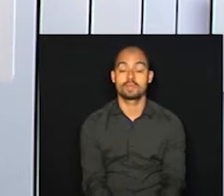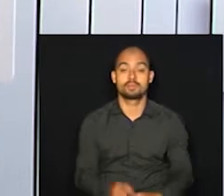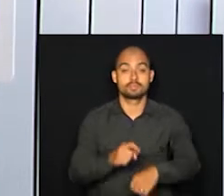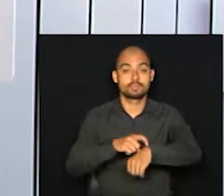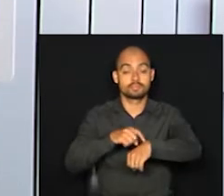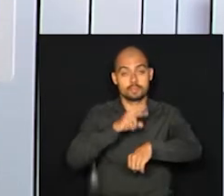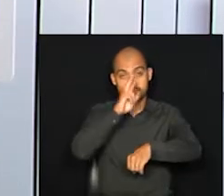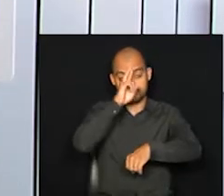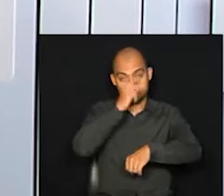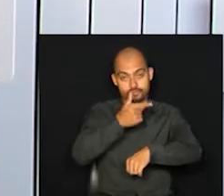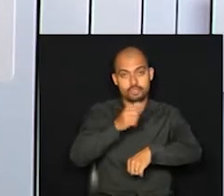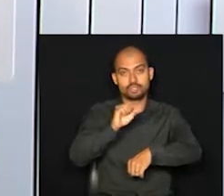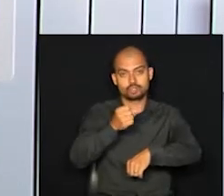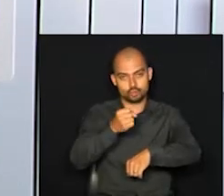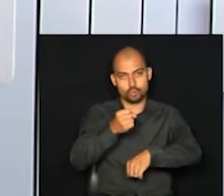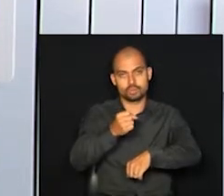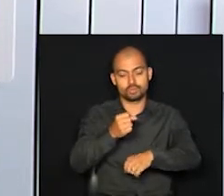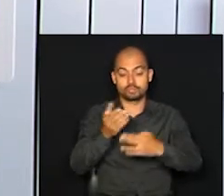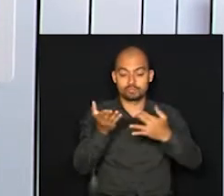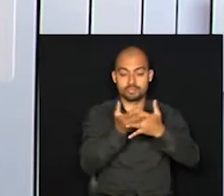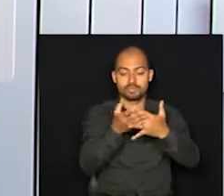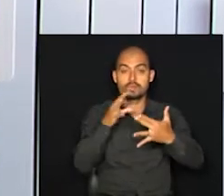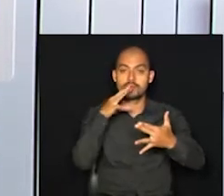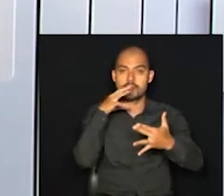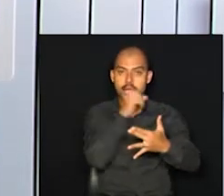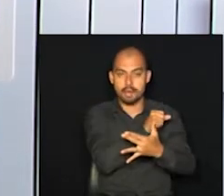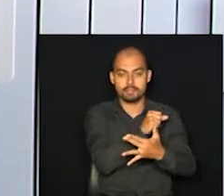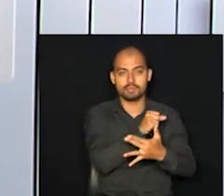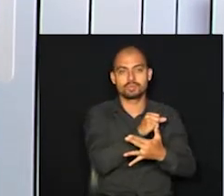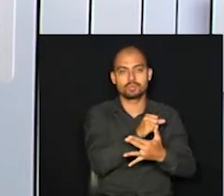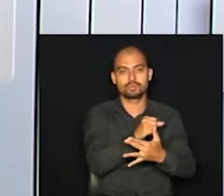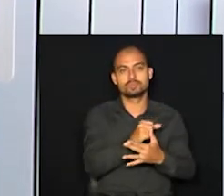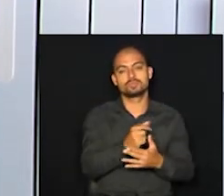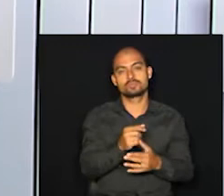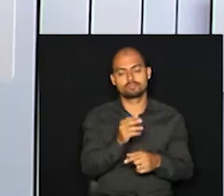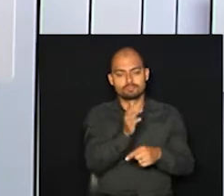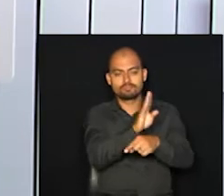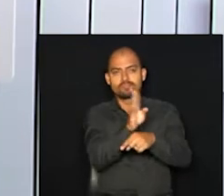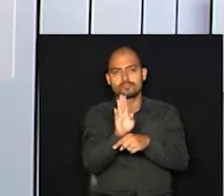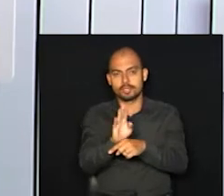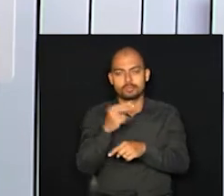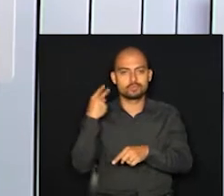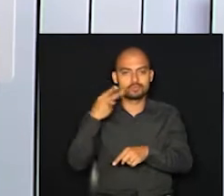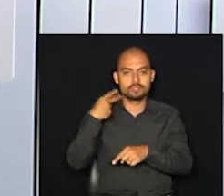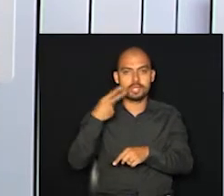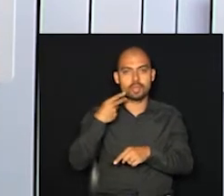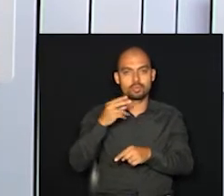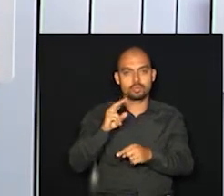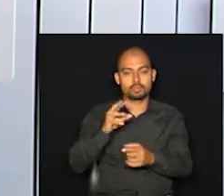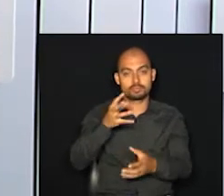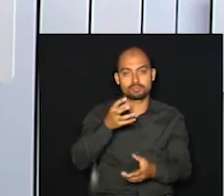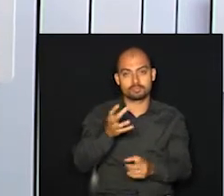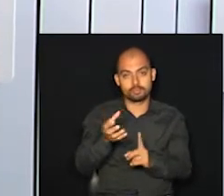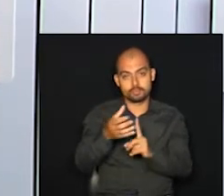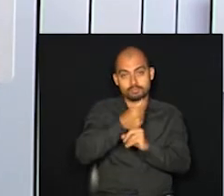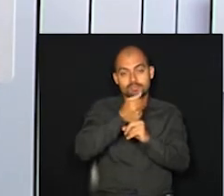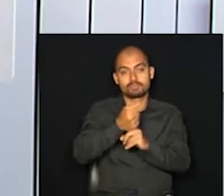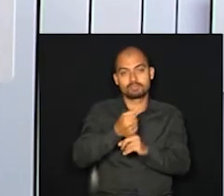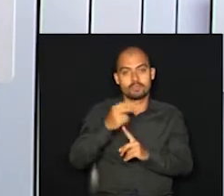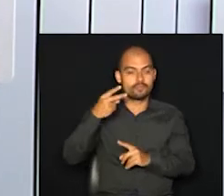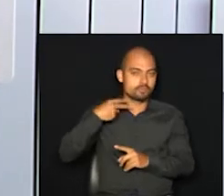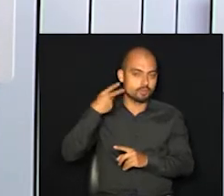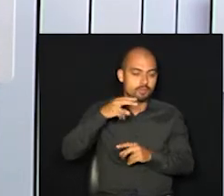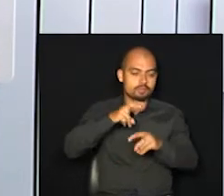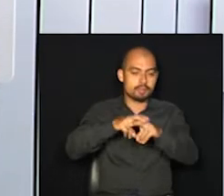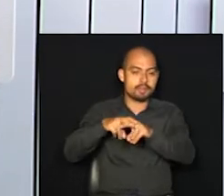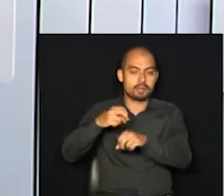Meio-dia e 28, mais um rápido intervalo com os vídeos dos vereadores que irão assumir uma cadeira aqui no